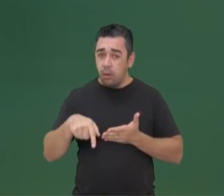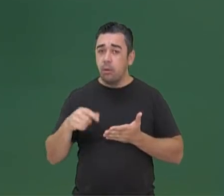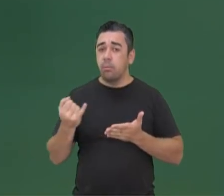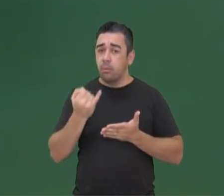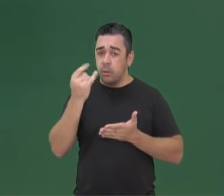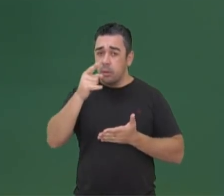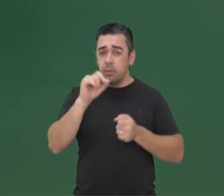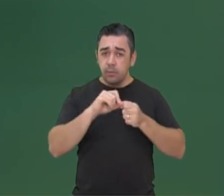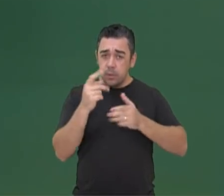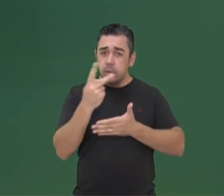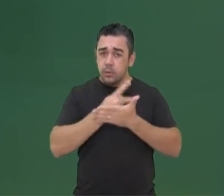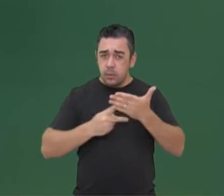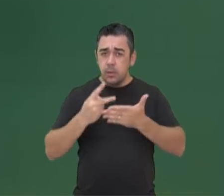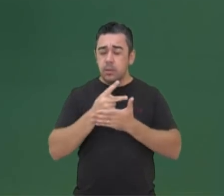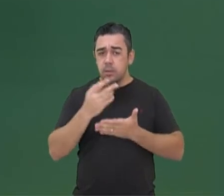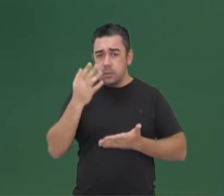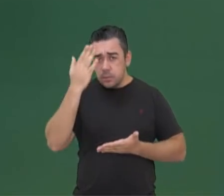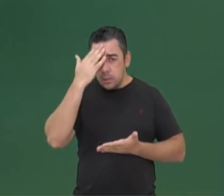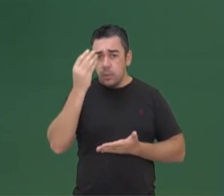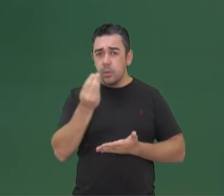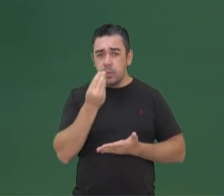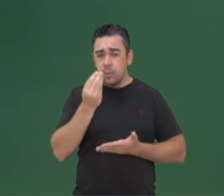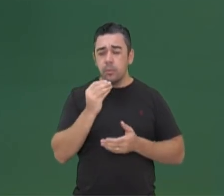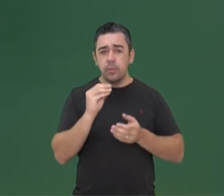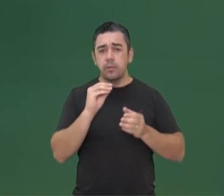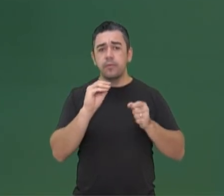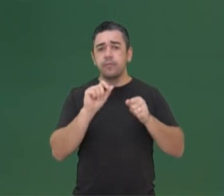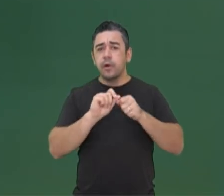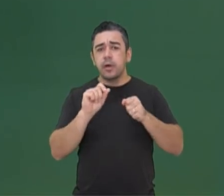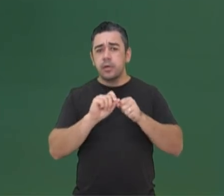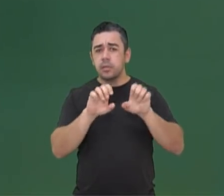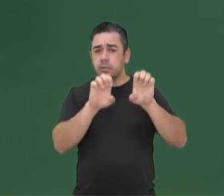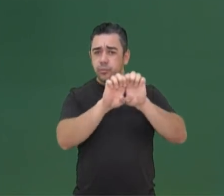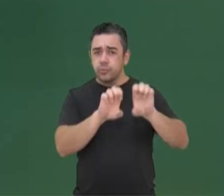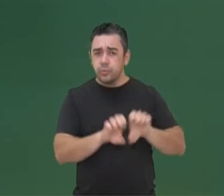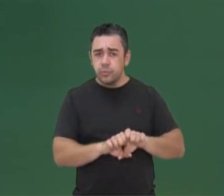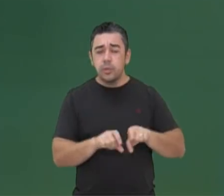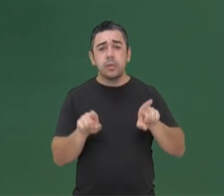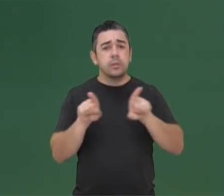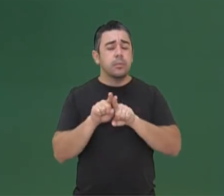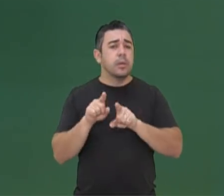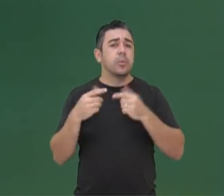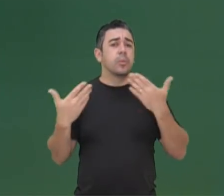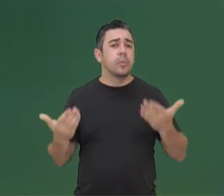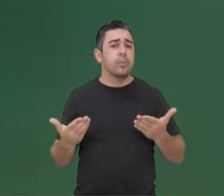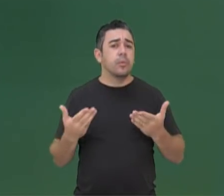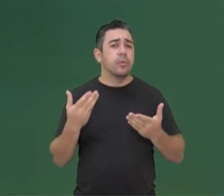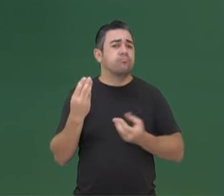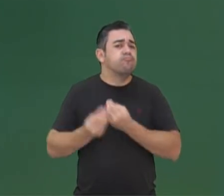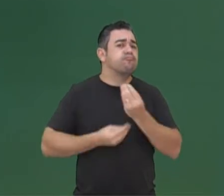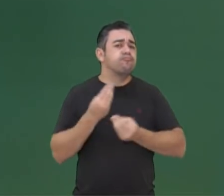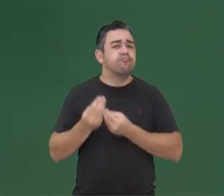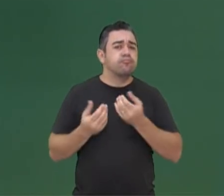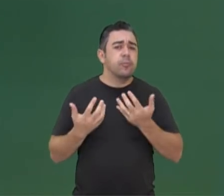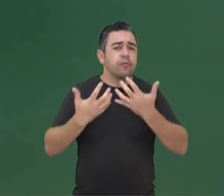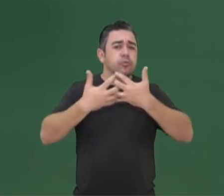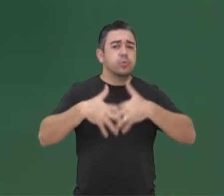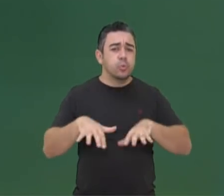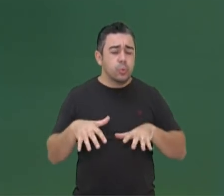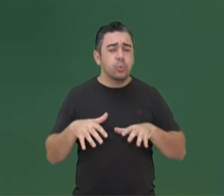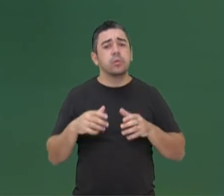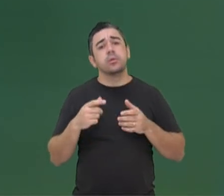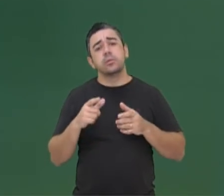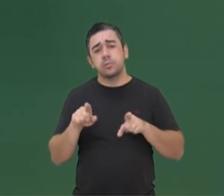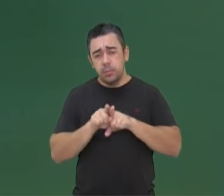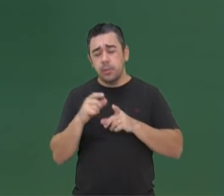de desenhar também essa estrutura, não só conhecer suas partes, né? Quais são as partes da célula? Ou quais são as funções dessas partes?